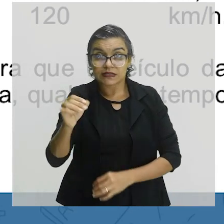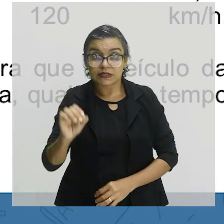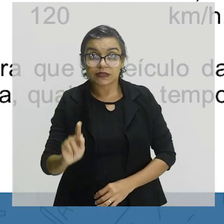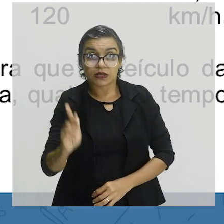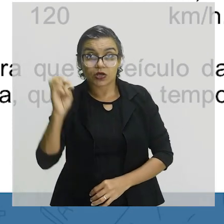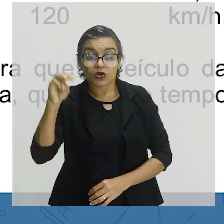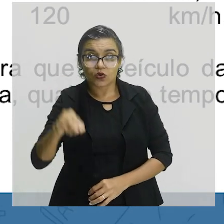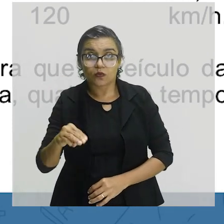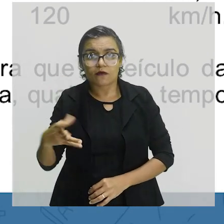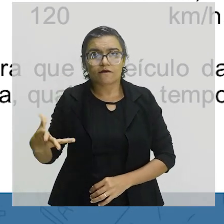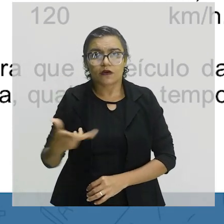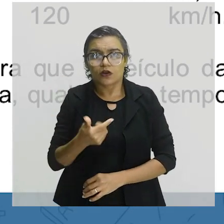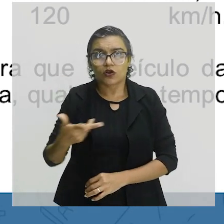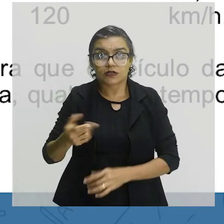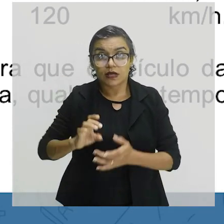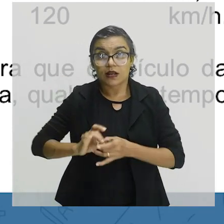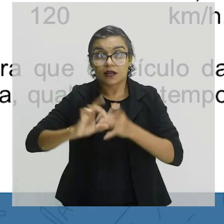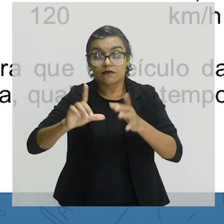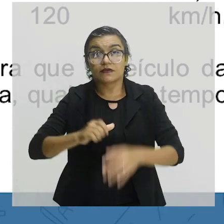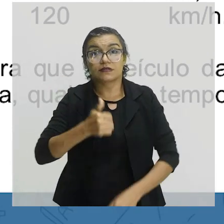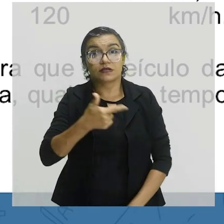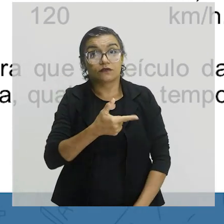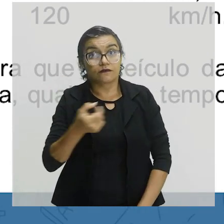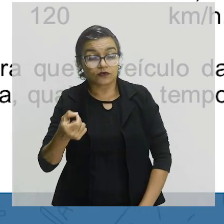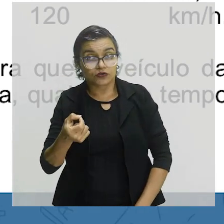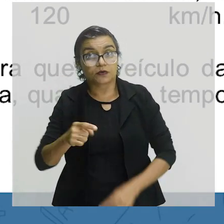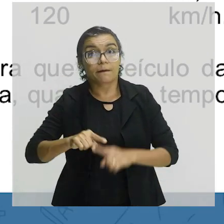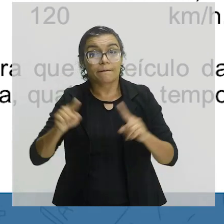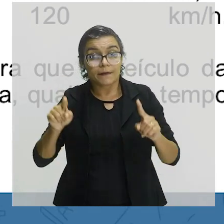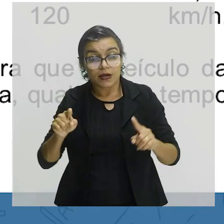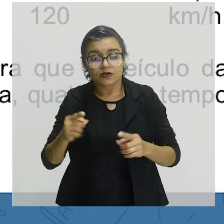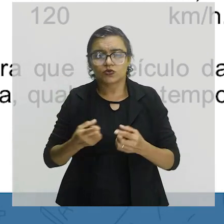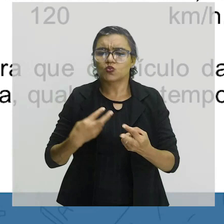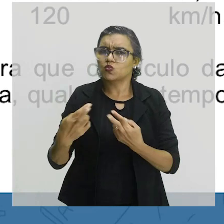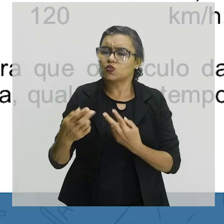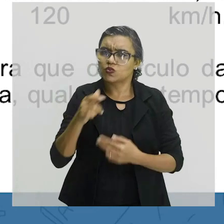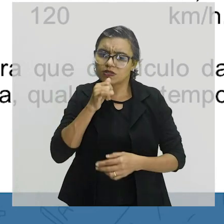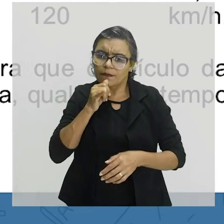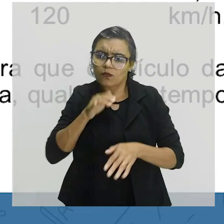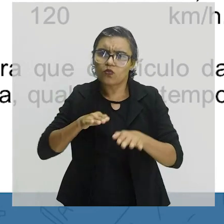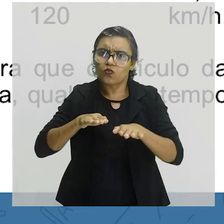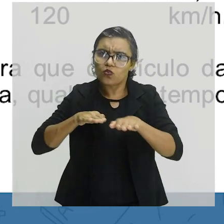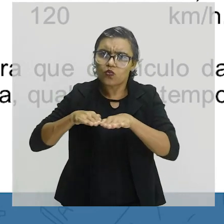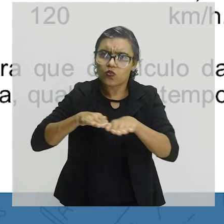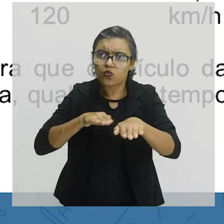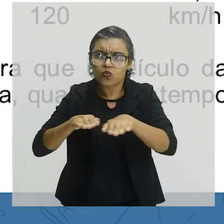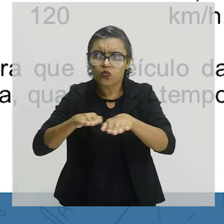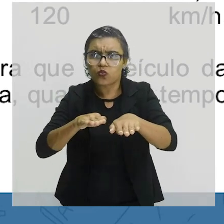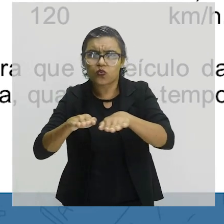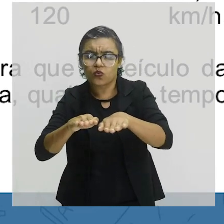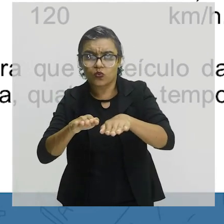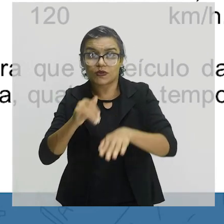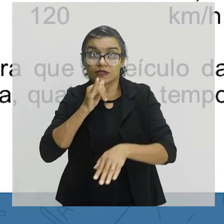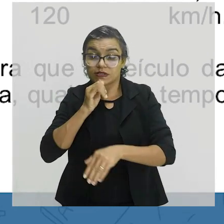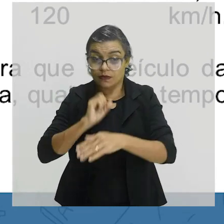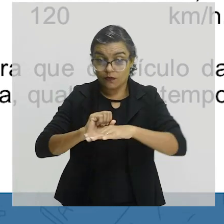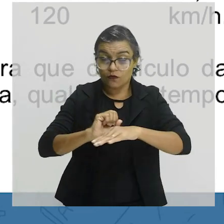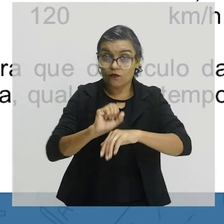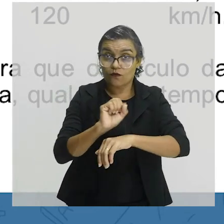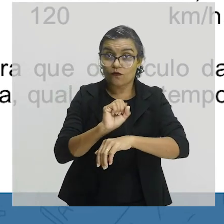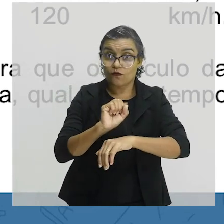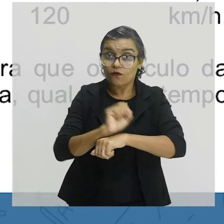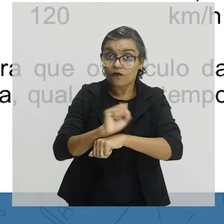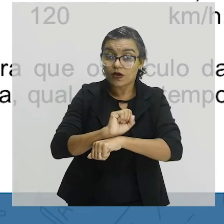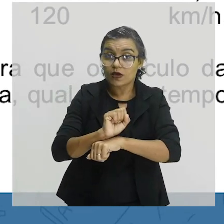a velocidade máxima permitida é de 120. Supondo que as condições de trânsito sejam favoráveis para que o veículo da empresa